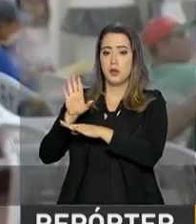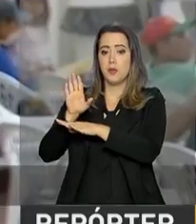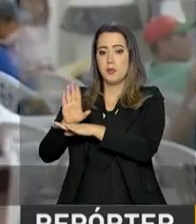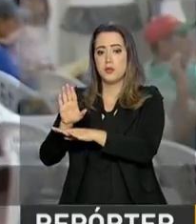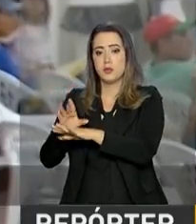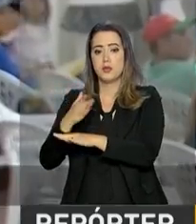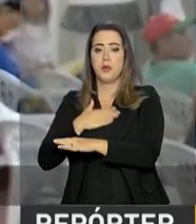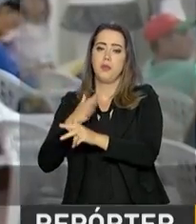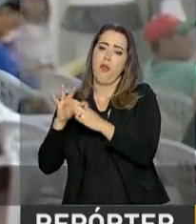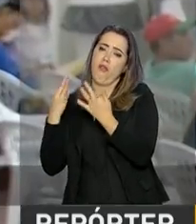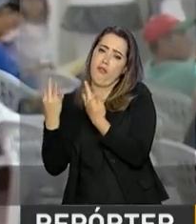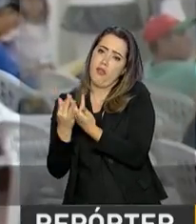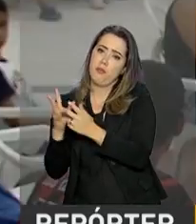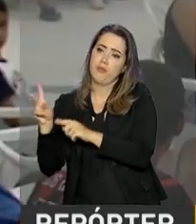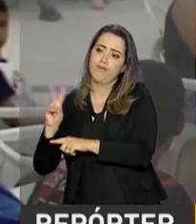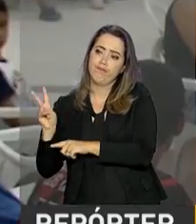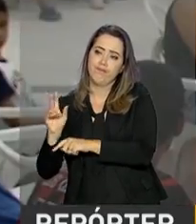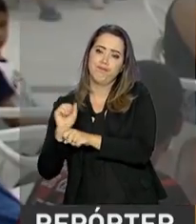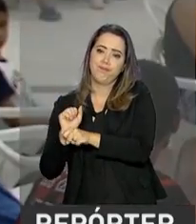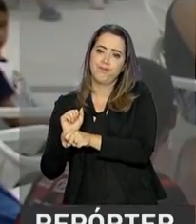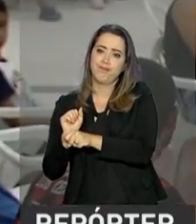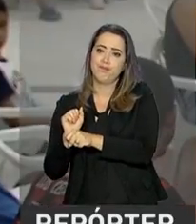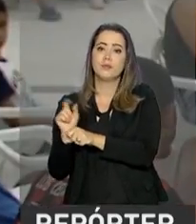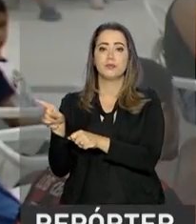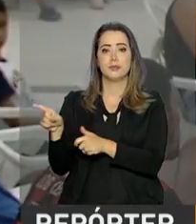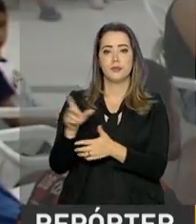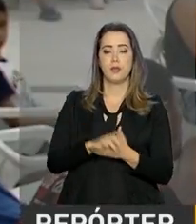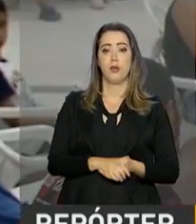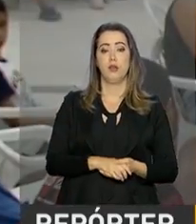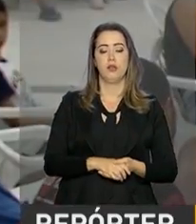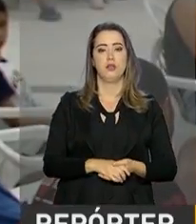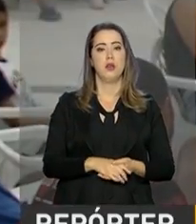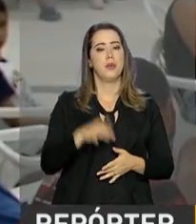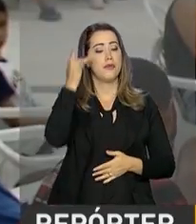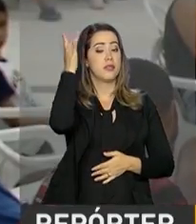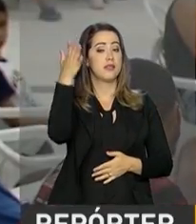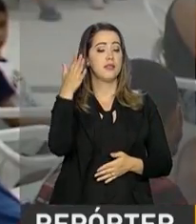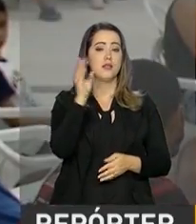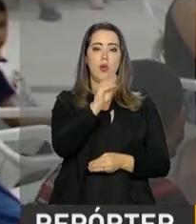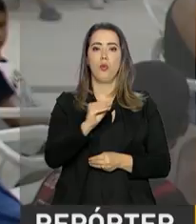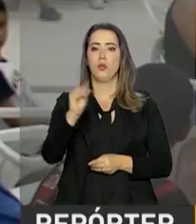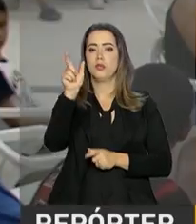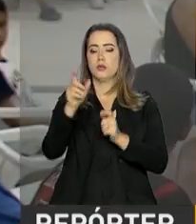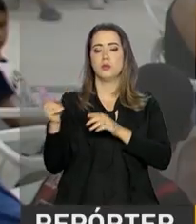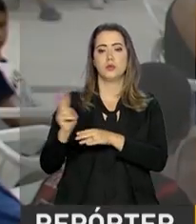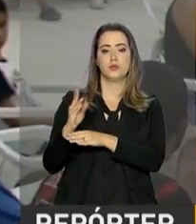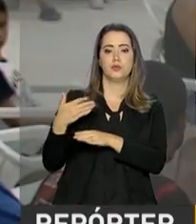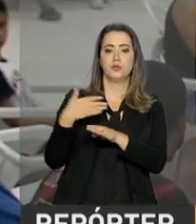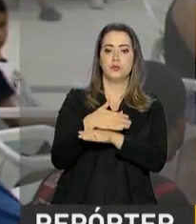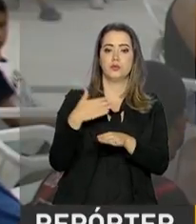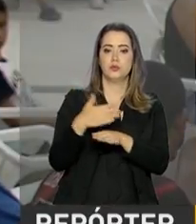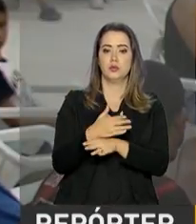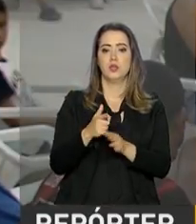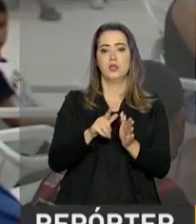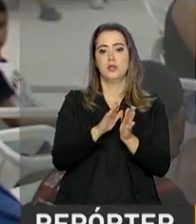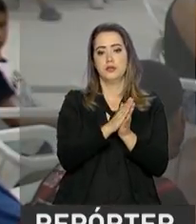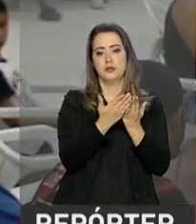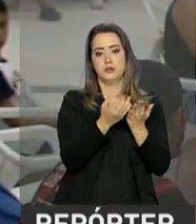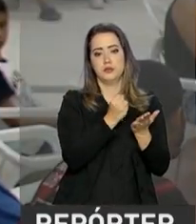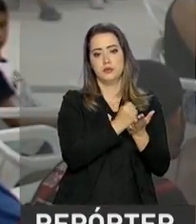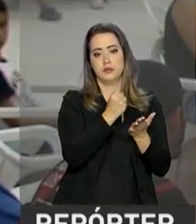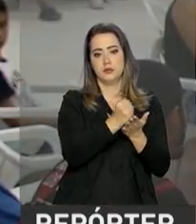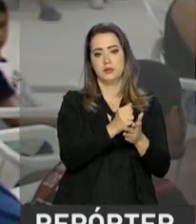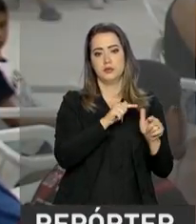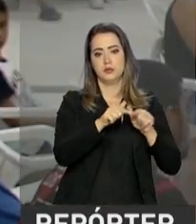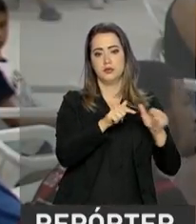e também na estônia para facilitar o atendimento aos imigrantes venezuelano o governo está emitindo carteiras